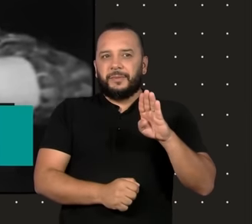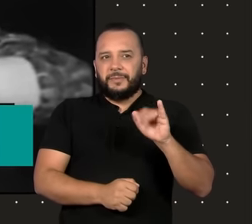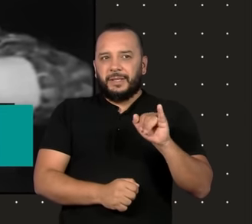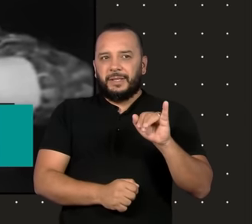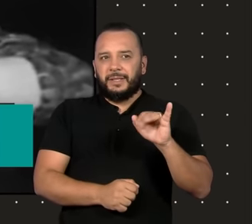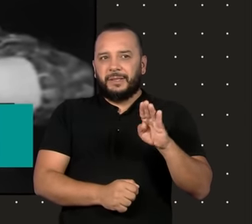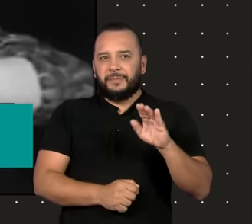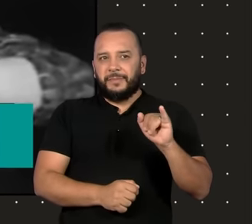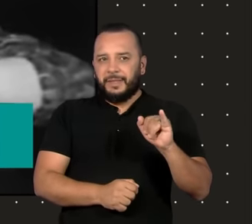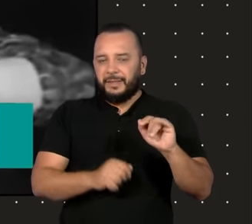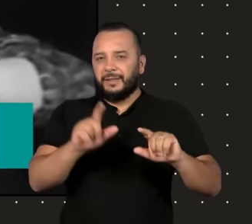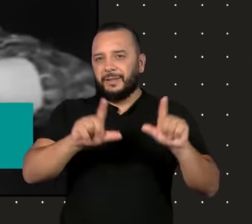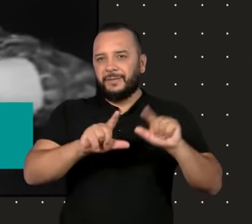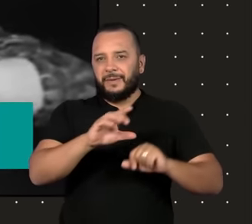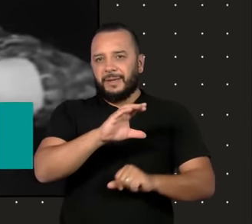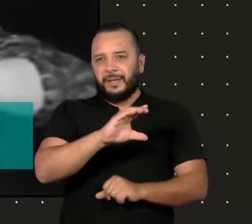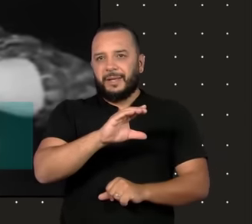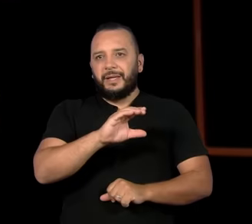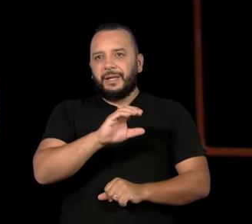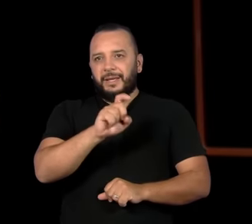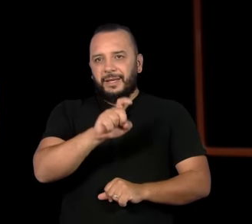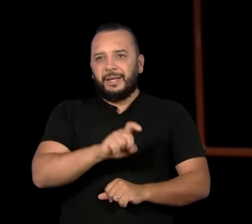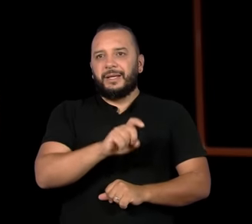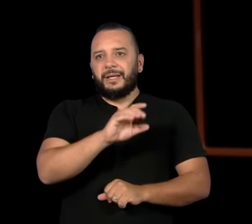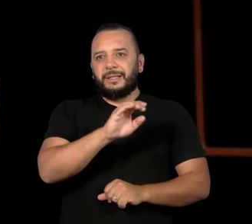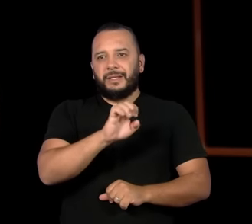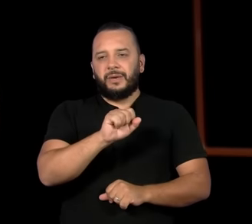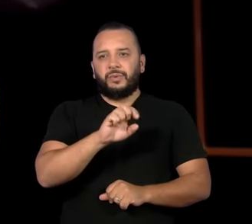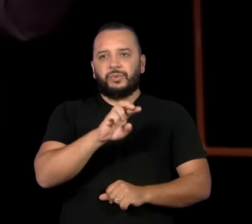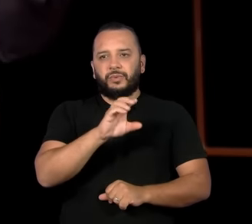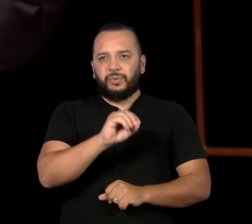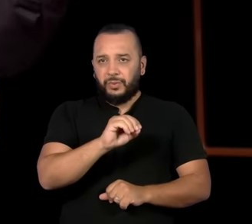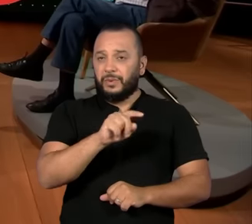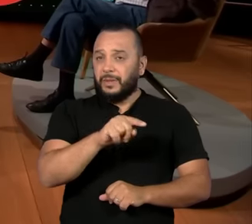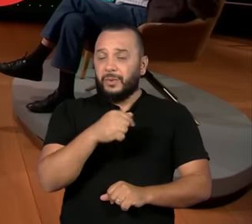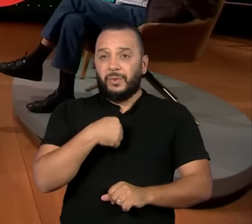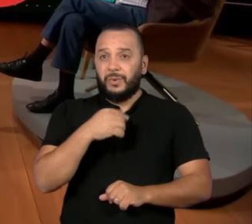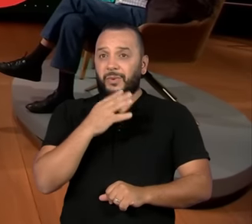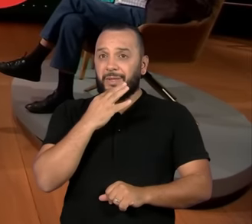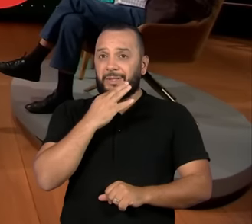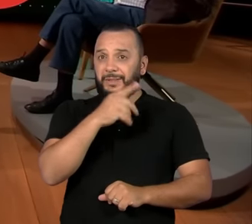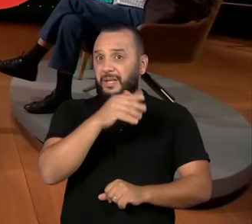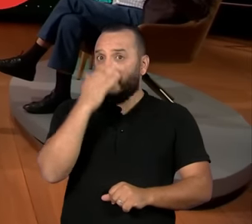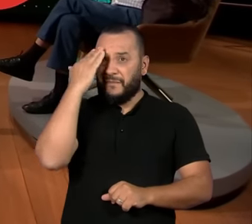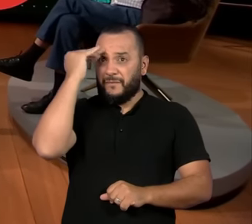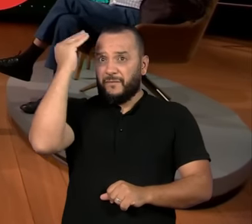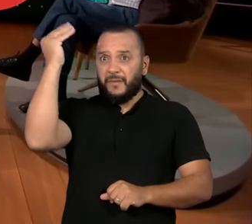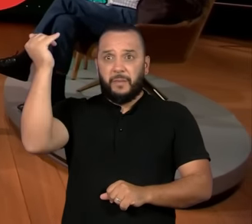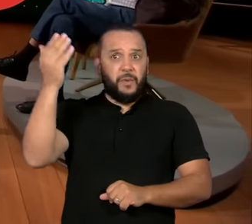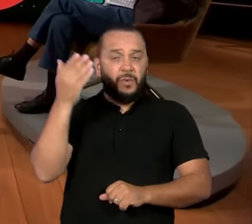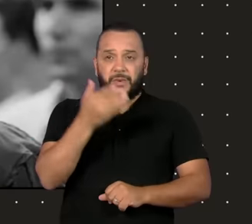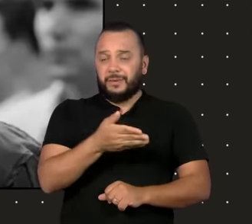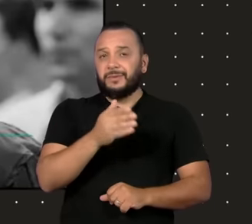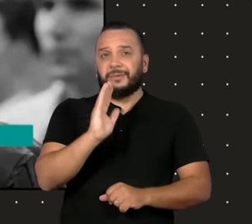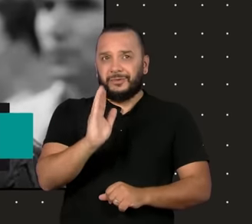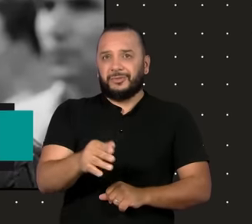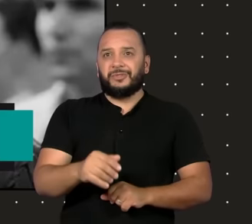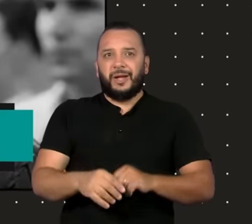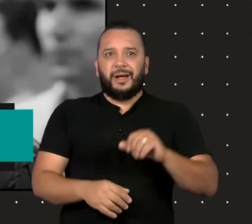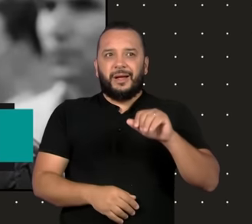conhecer pessoalmente uma celebridade, que é o Alain Delon. Eu conheci o Alain Delon